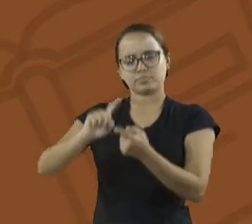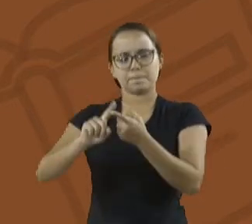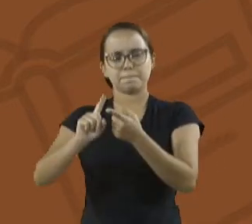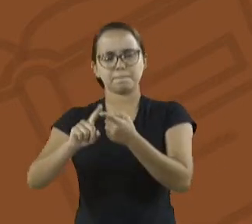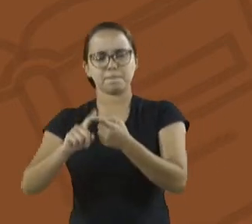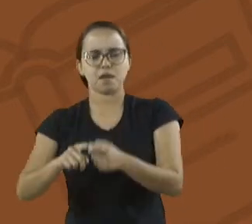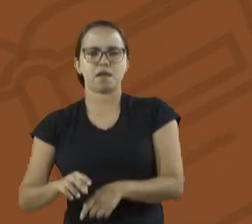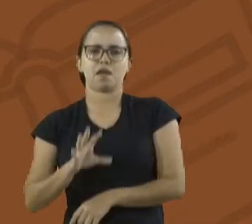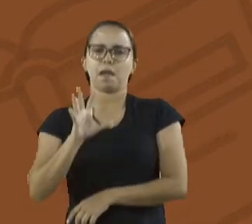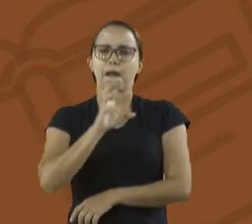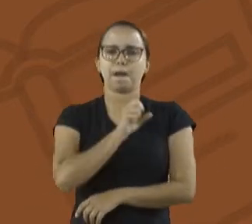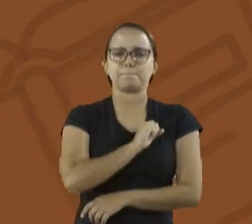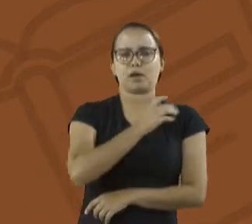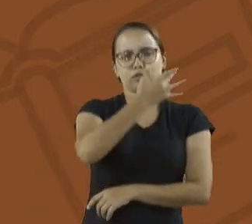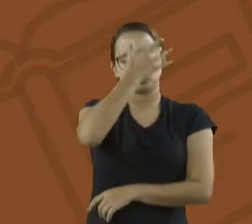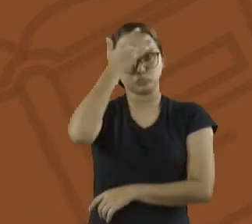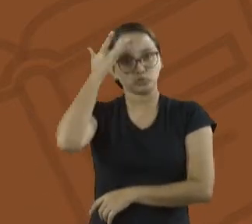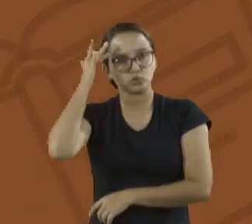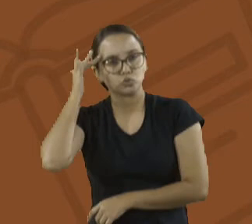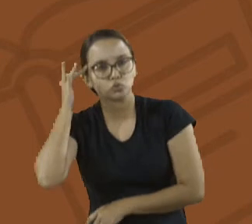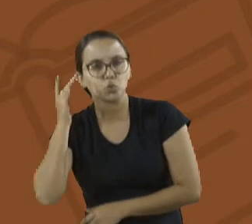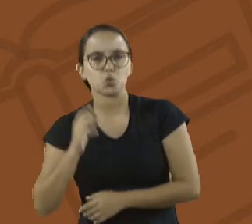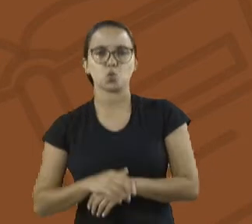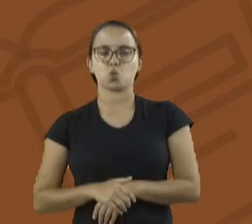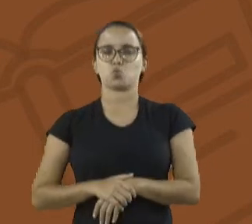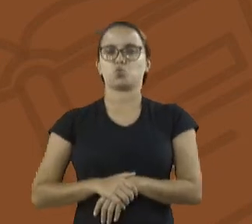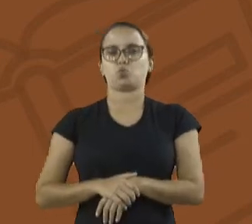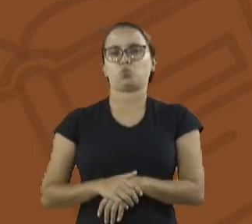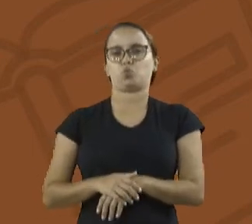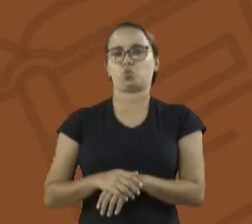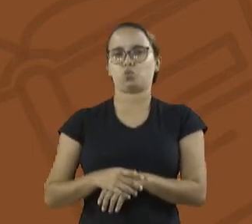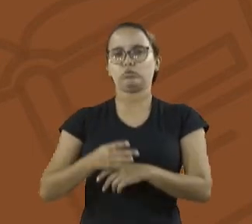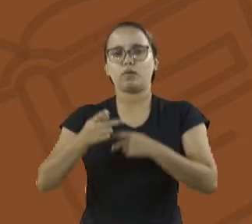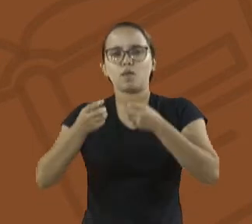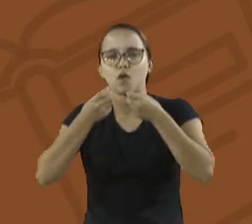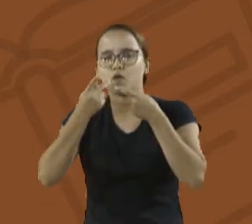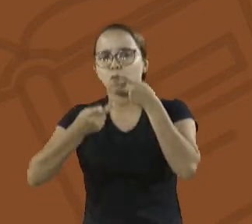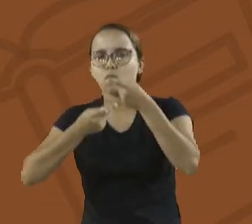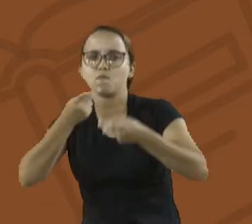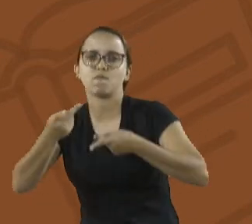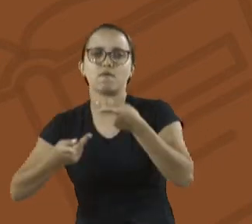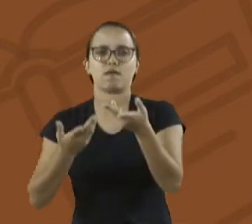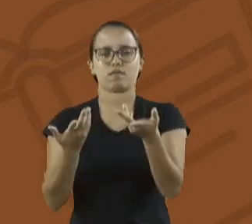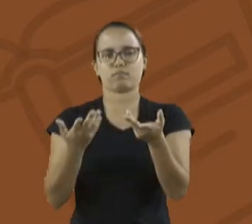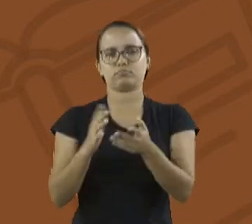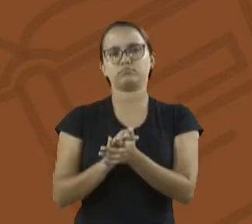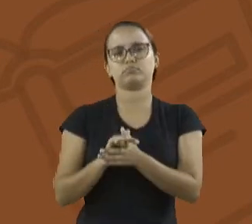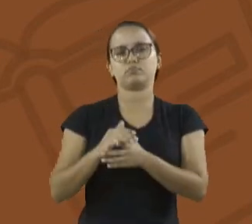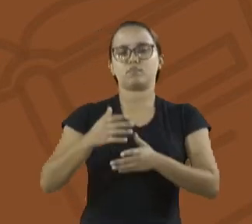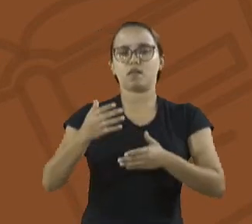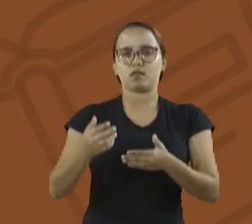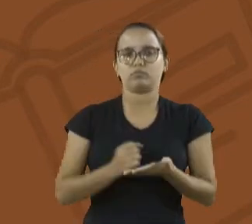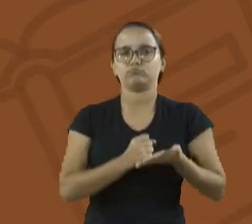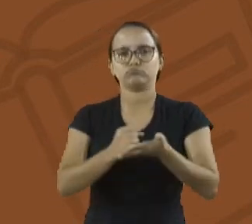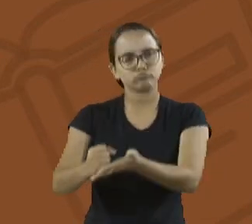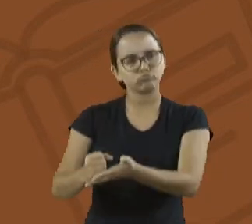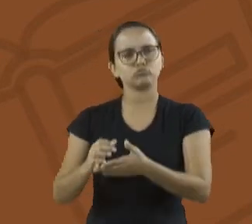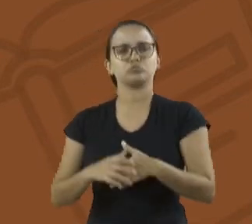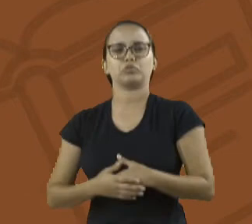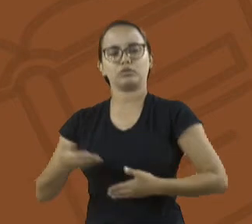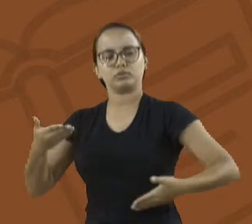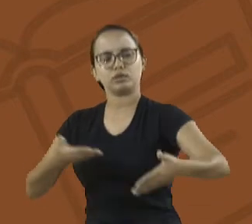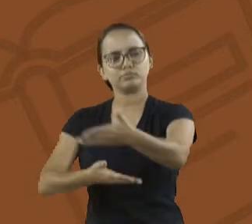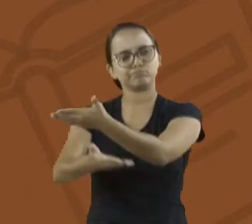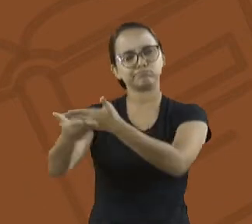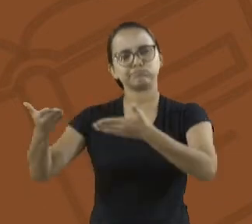que estão do nosso lado, das pessoas que estão do nosso lado nas piores horas. Então, quem conta com isso, valorize. Amar